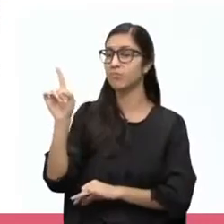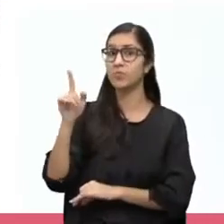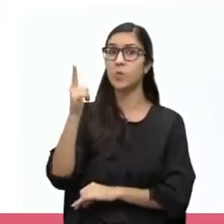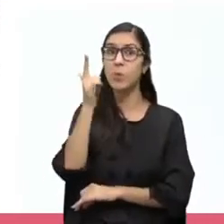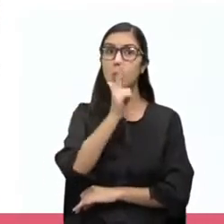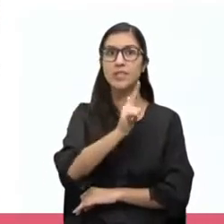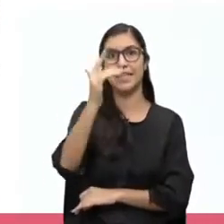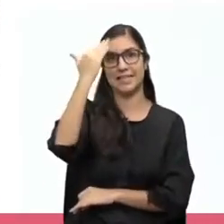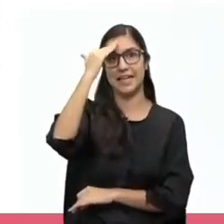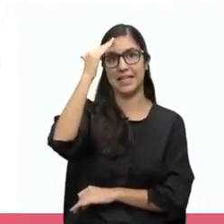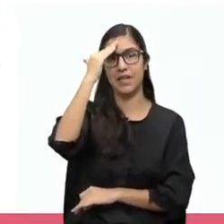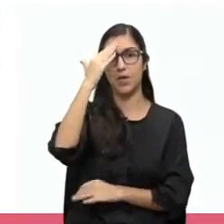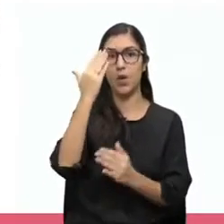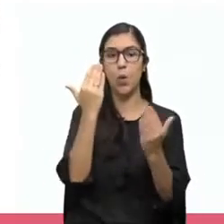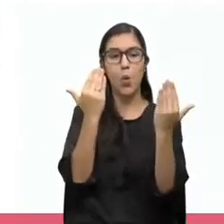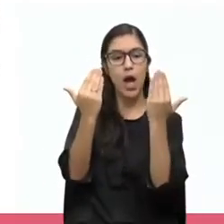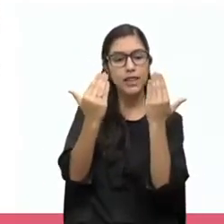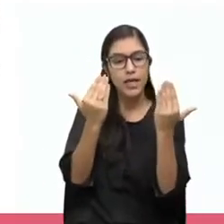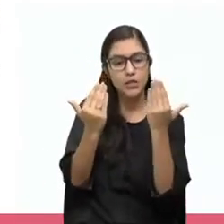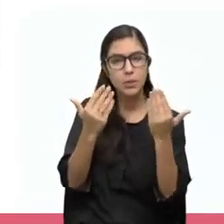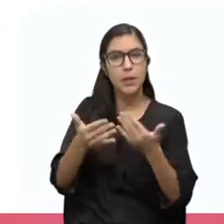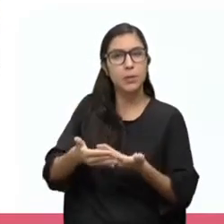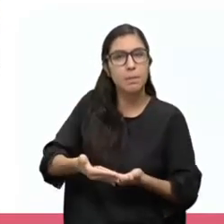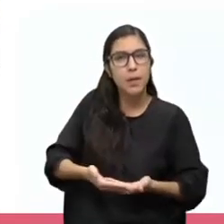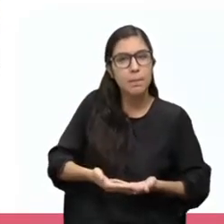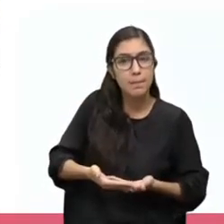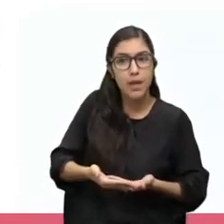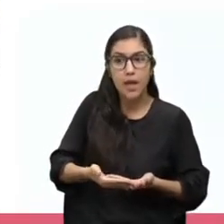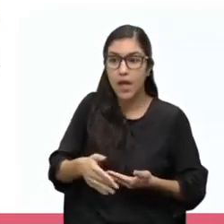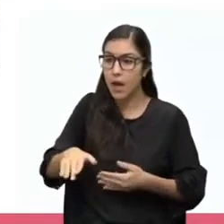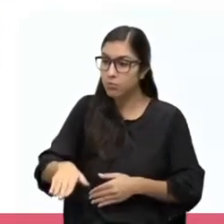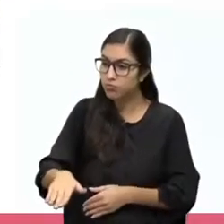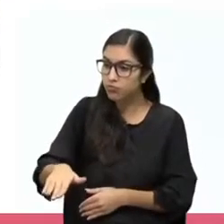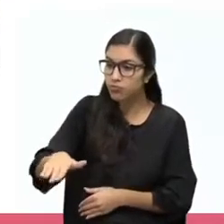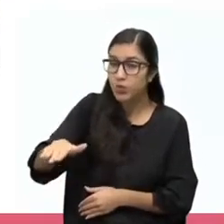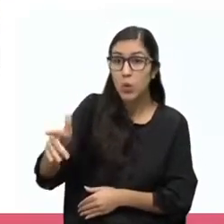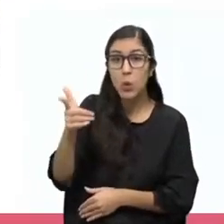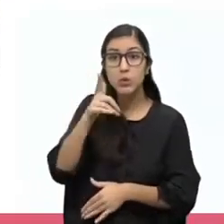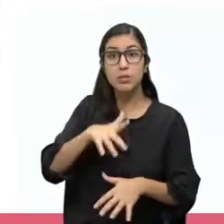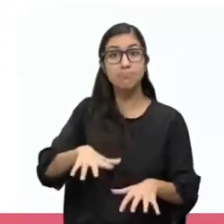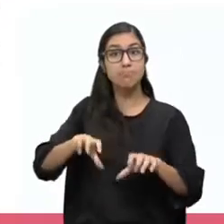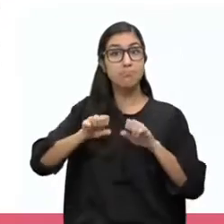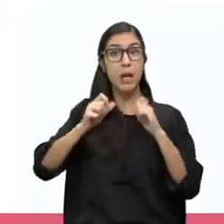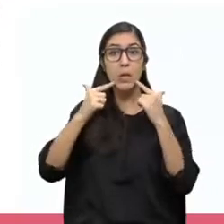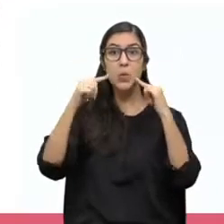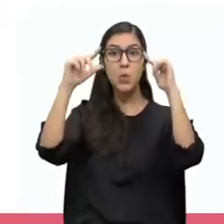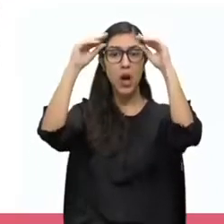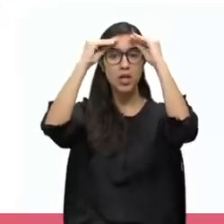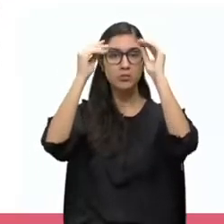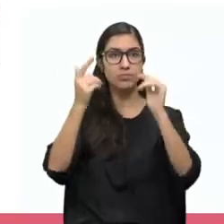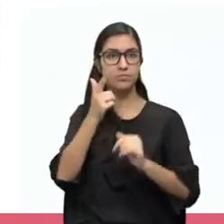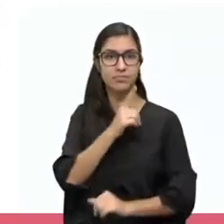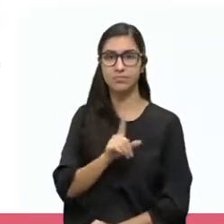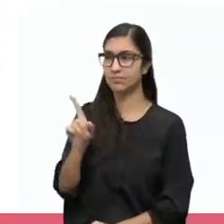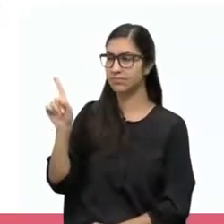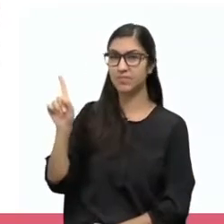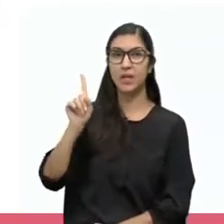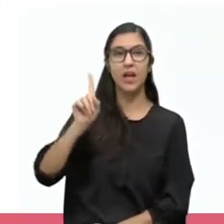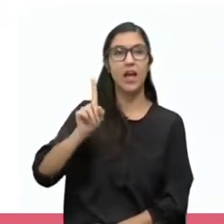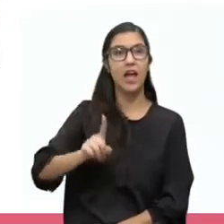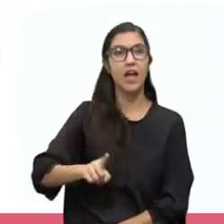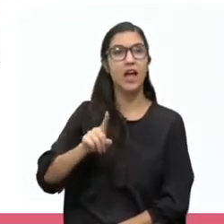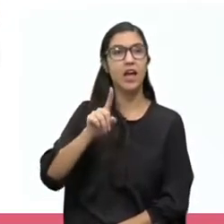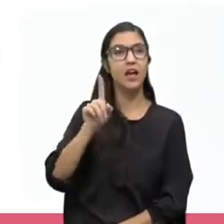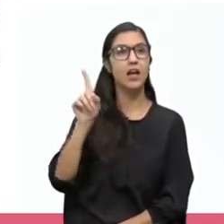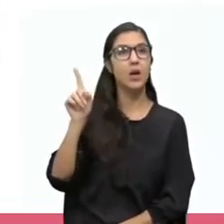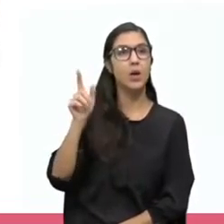entendam desde o atendimento aos bebês até a aquisição de linguagem com os maiores, que é O Milagre de Anne